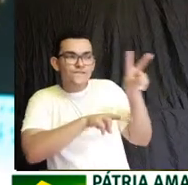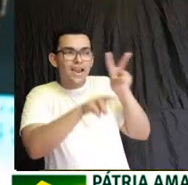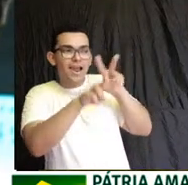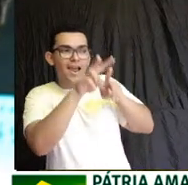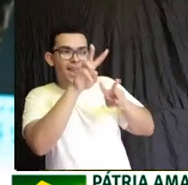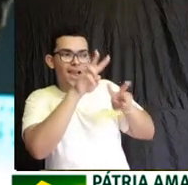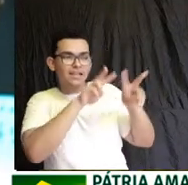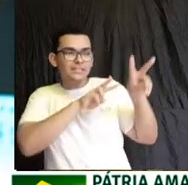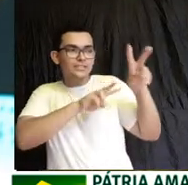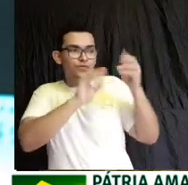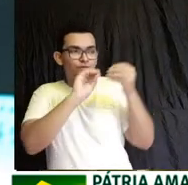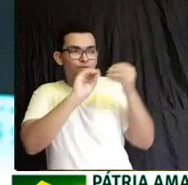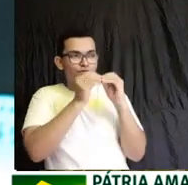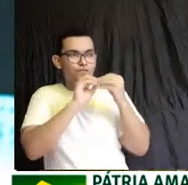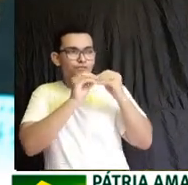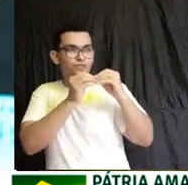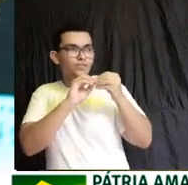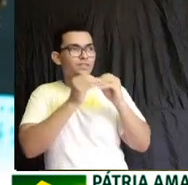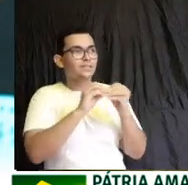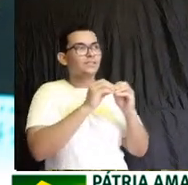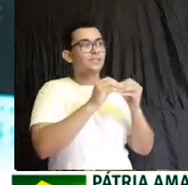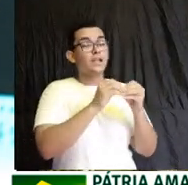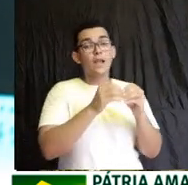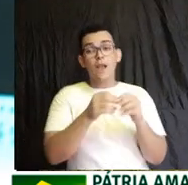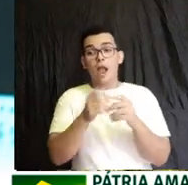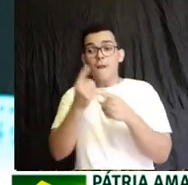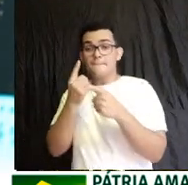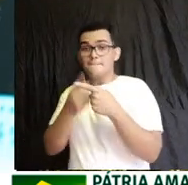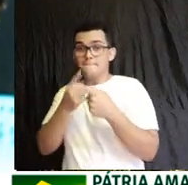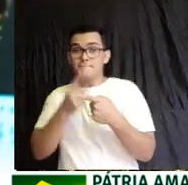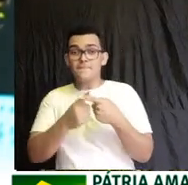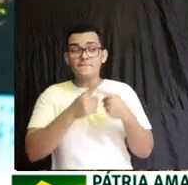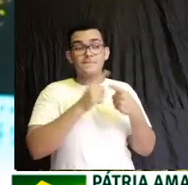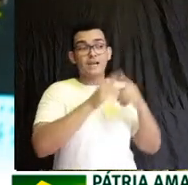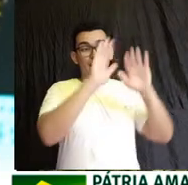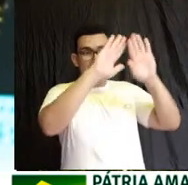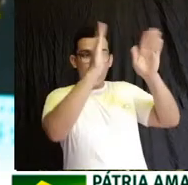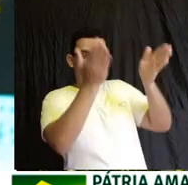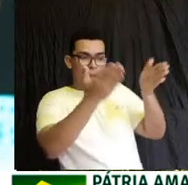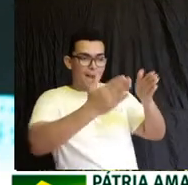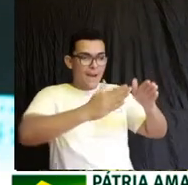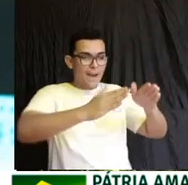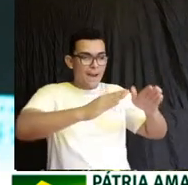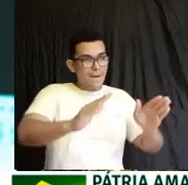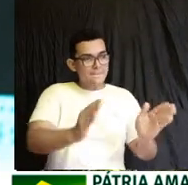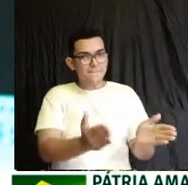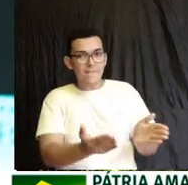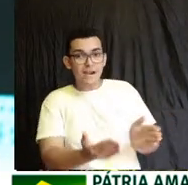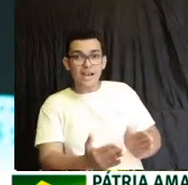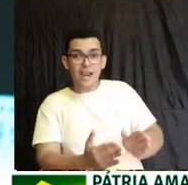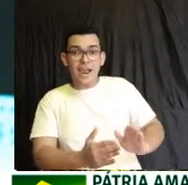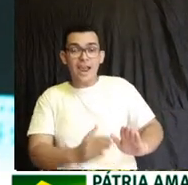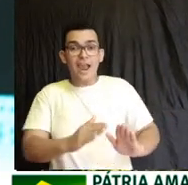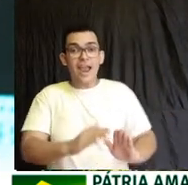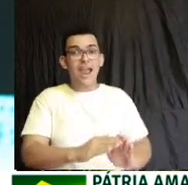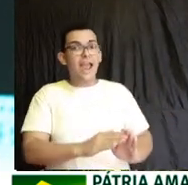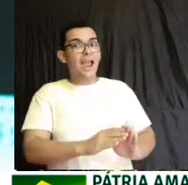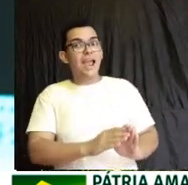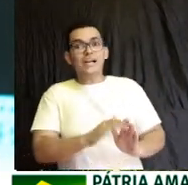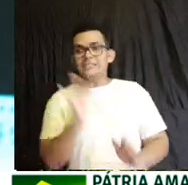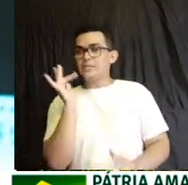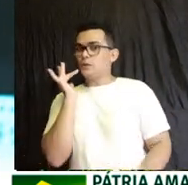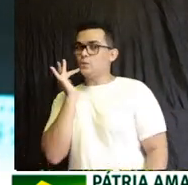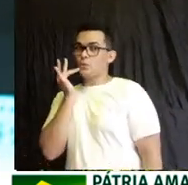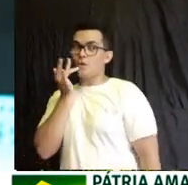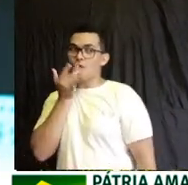Sabor da manga rosa, quero gosto sum. Melão maduro, sapote, juá.